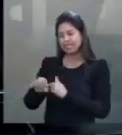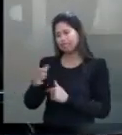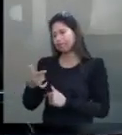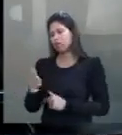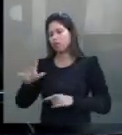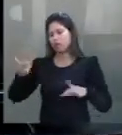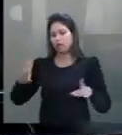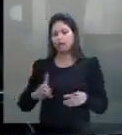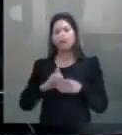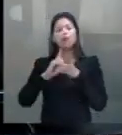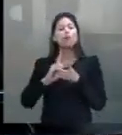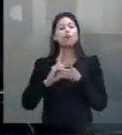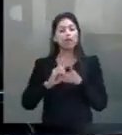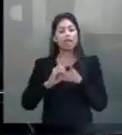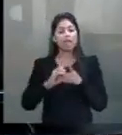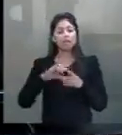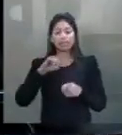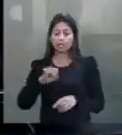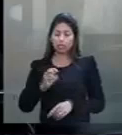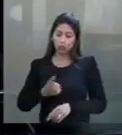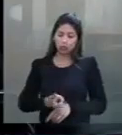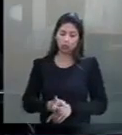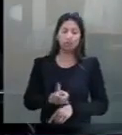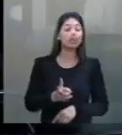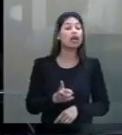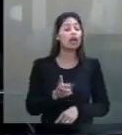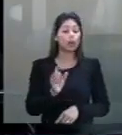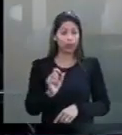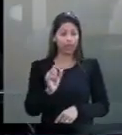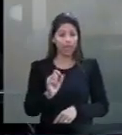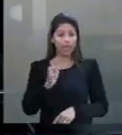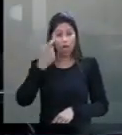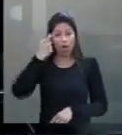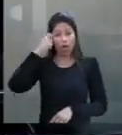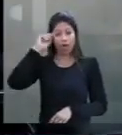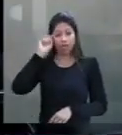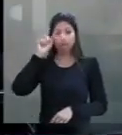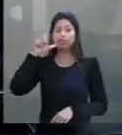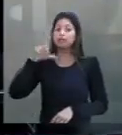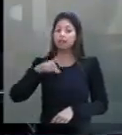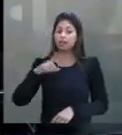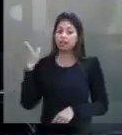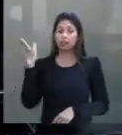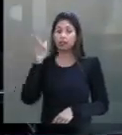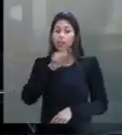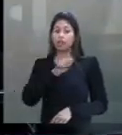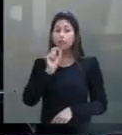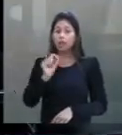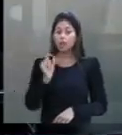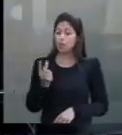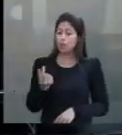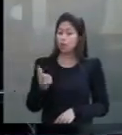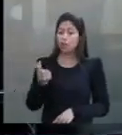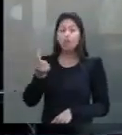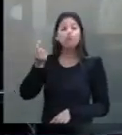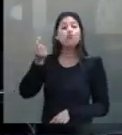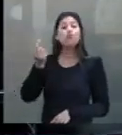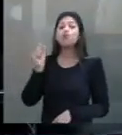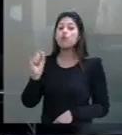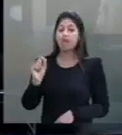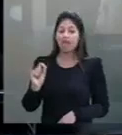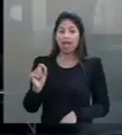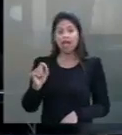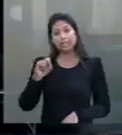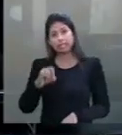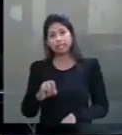plena enquanto existir racismo. A recuperação do poder aquisitivo é pressuposto para que